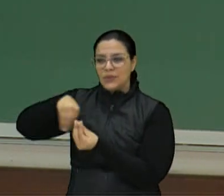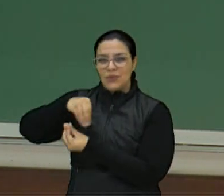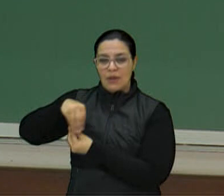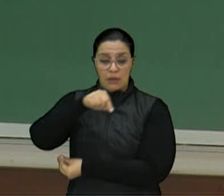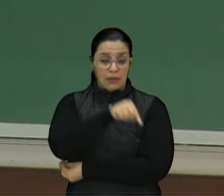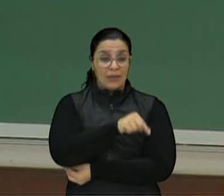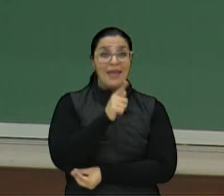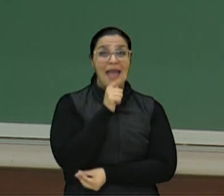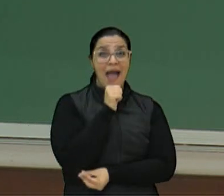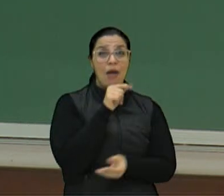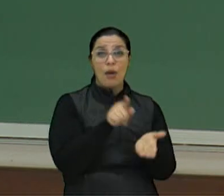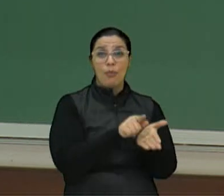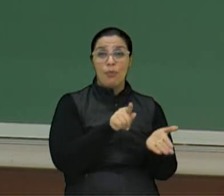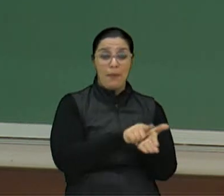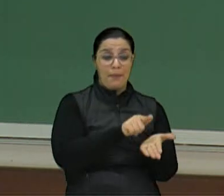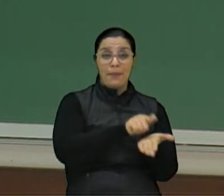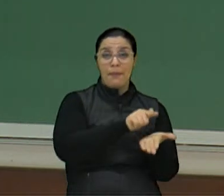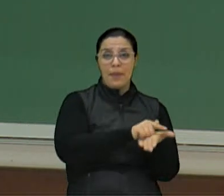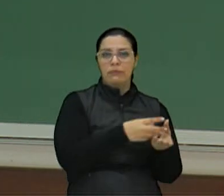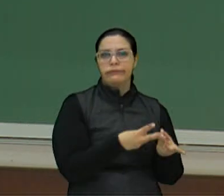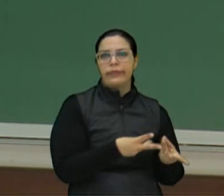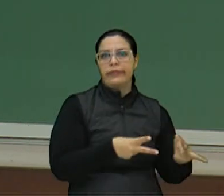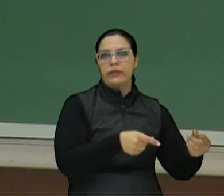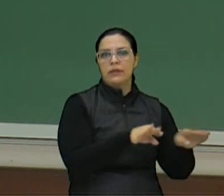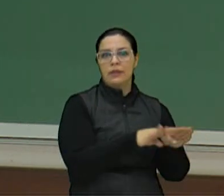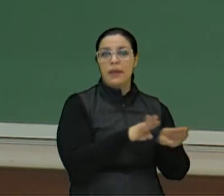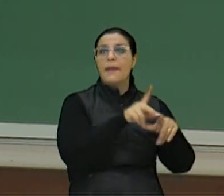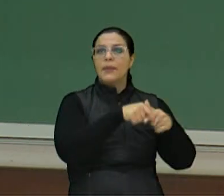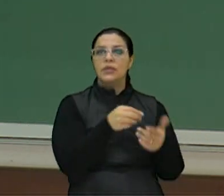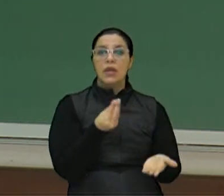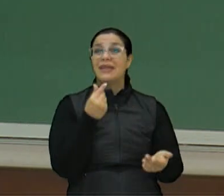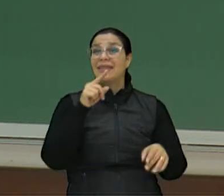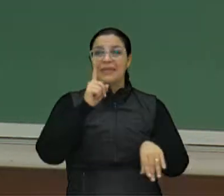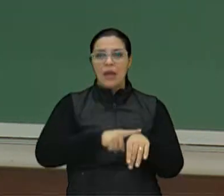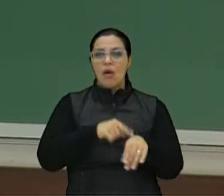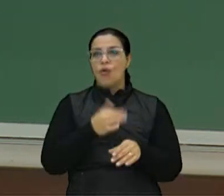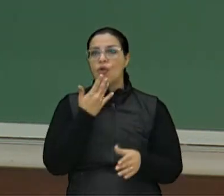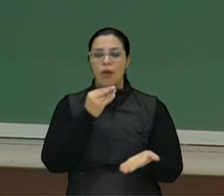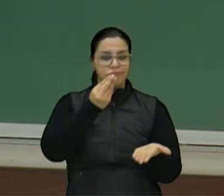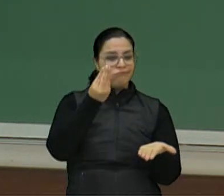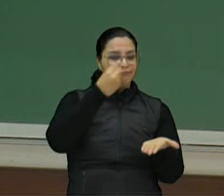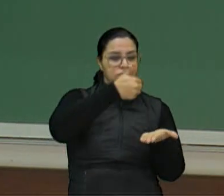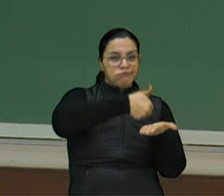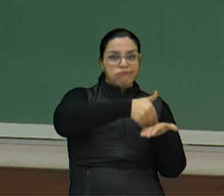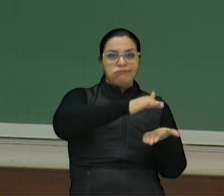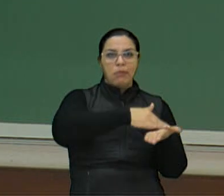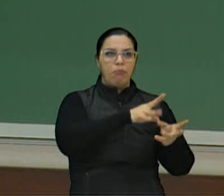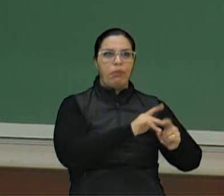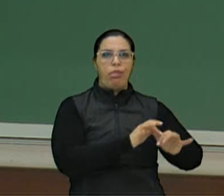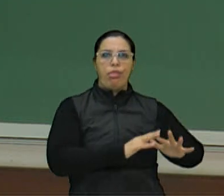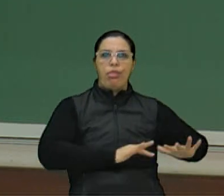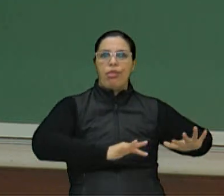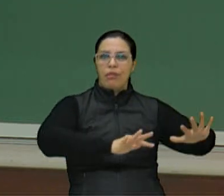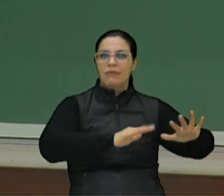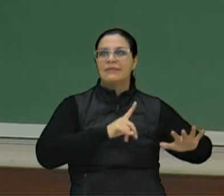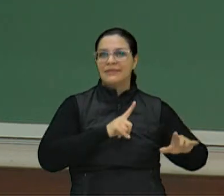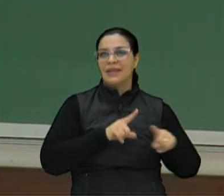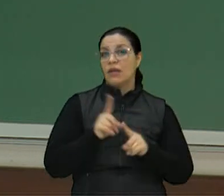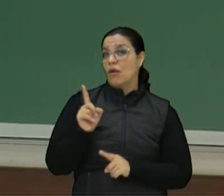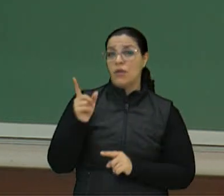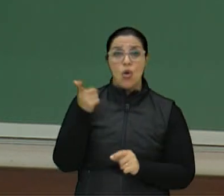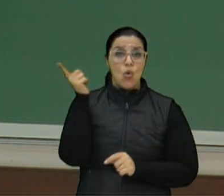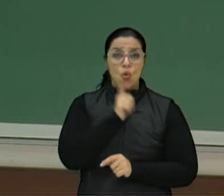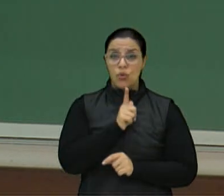conduzir bastante o pigmento pelo papel, então ele vai se espalhar bastante. Pouco controle das formas, então aqui